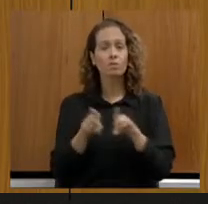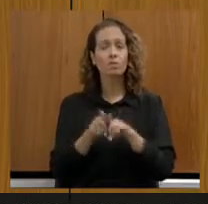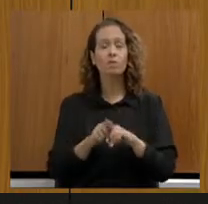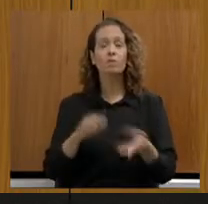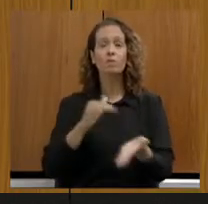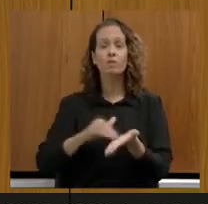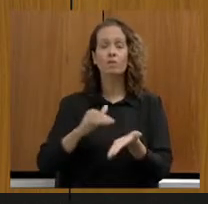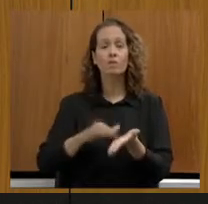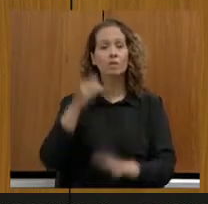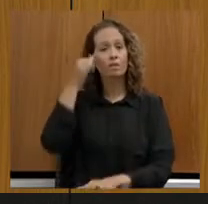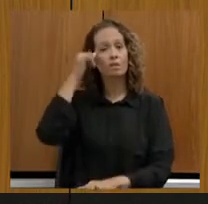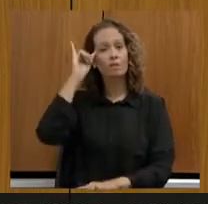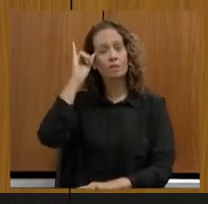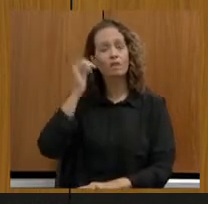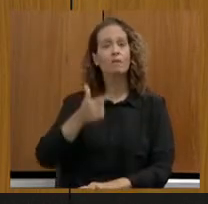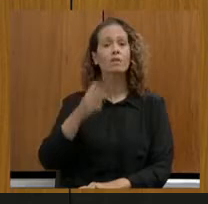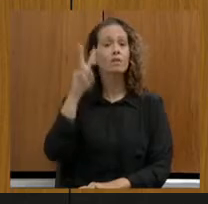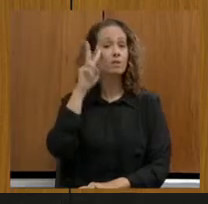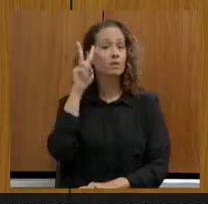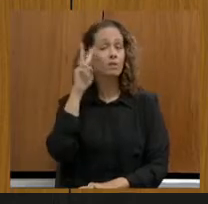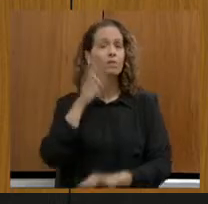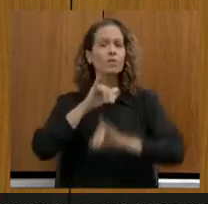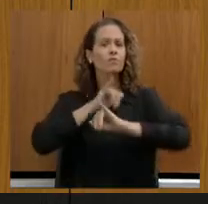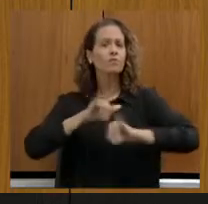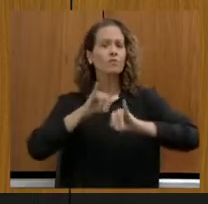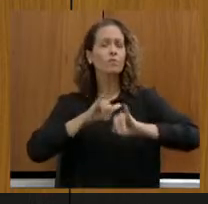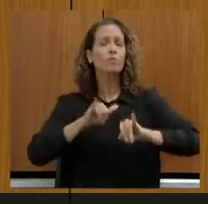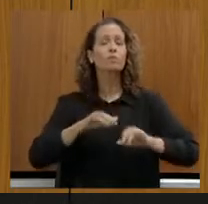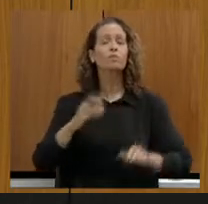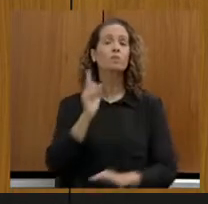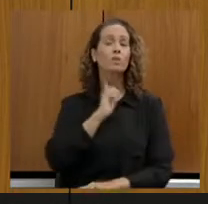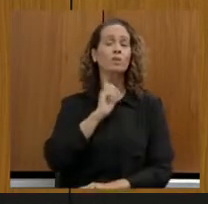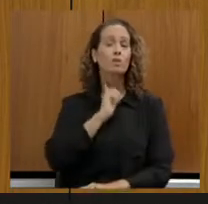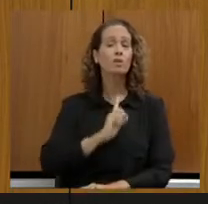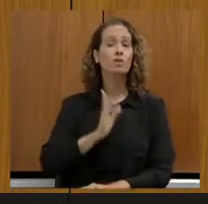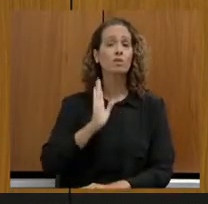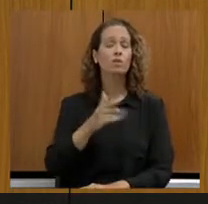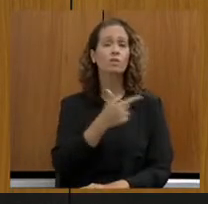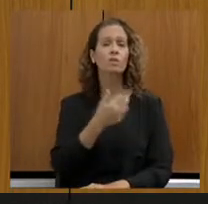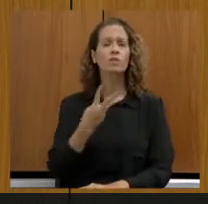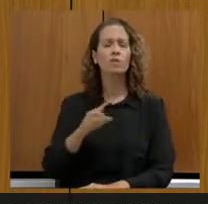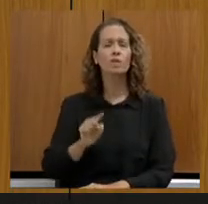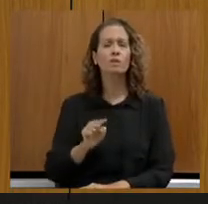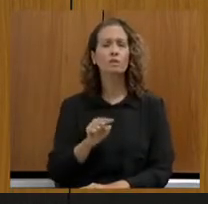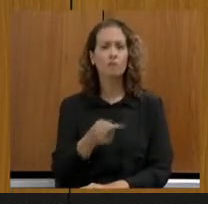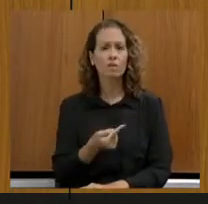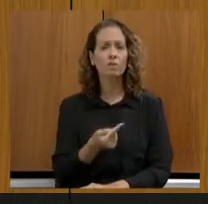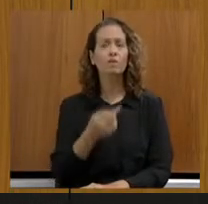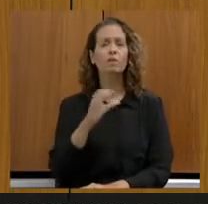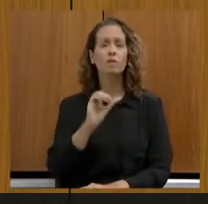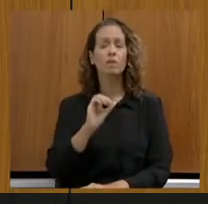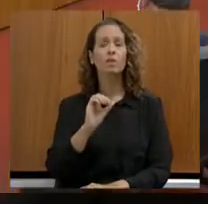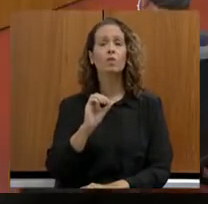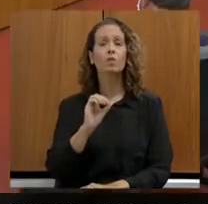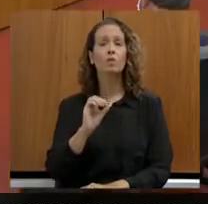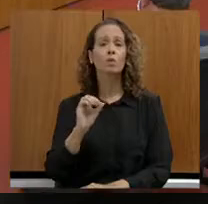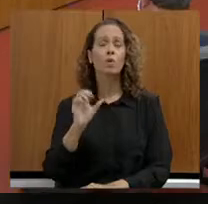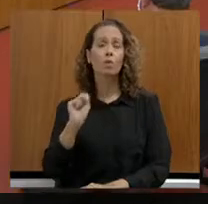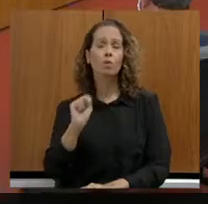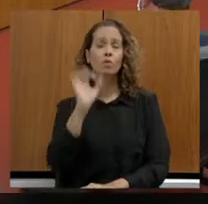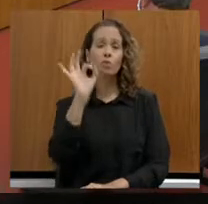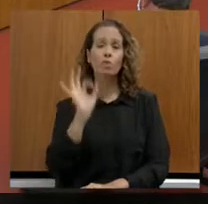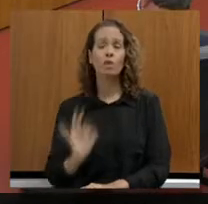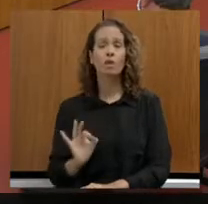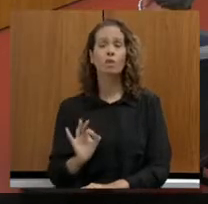secretário da fazenda na segunda-feira nos informou que Minas Gerais estaria cumprindo 23,08 por cento dos